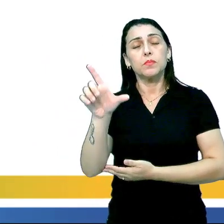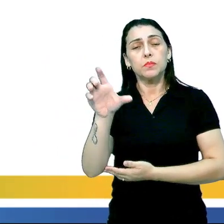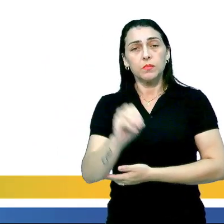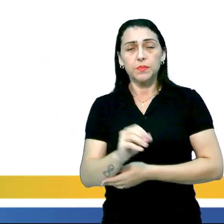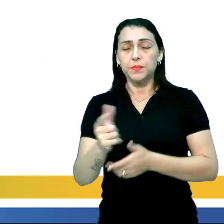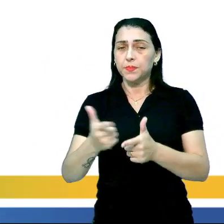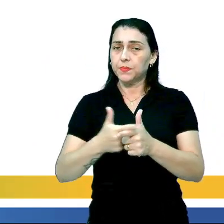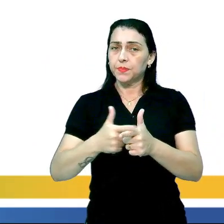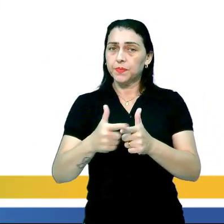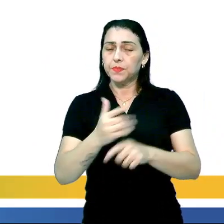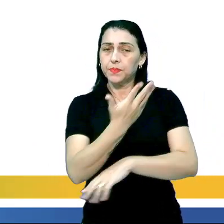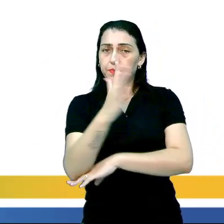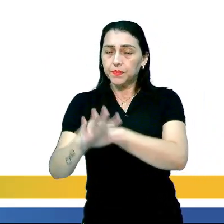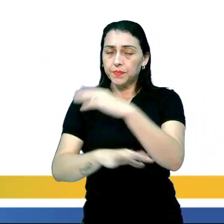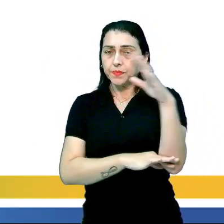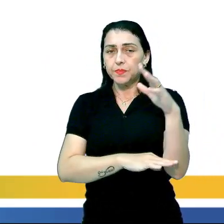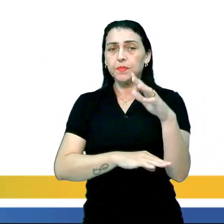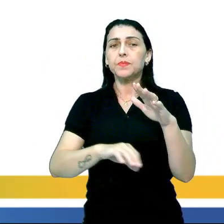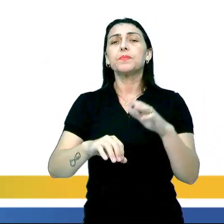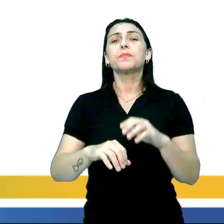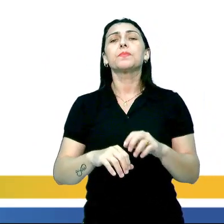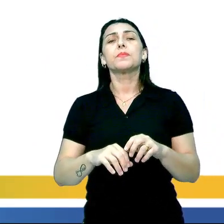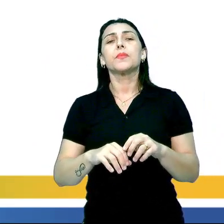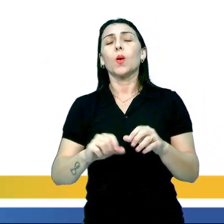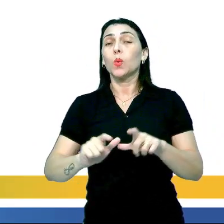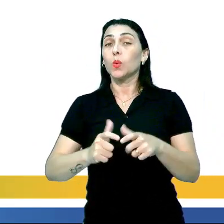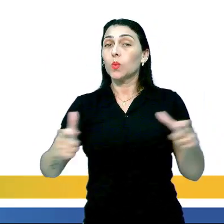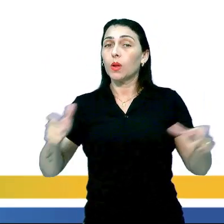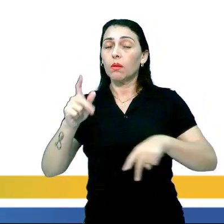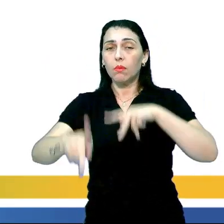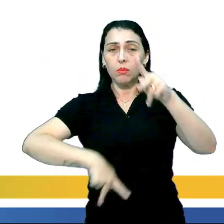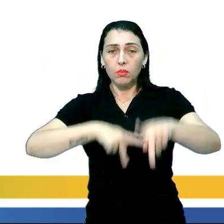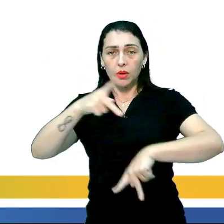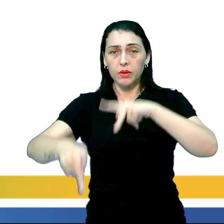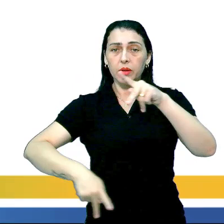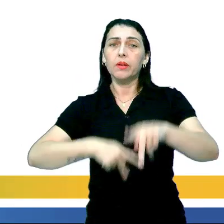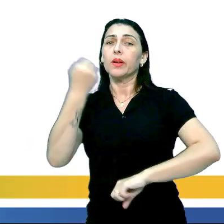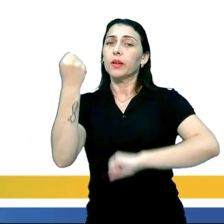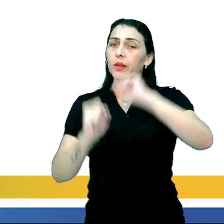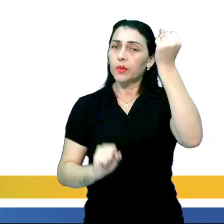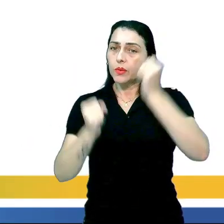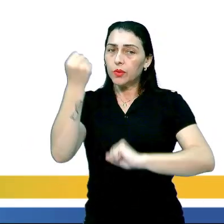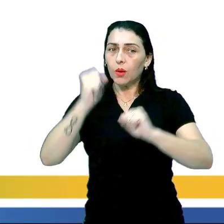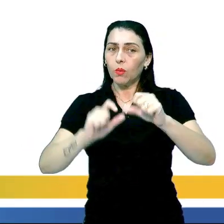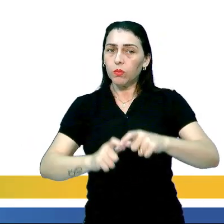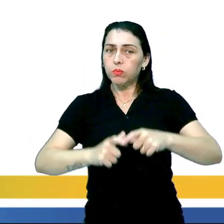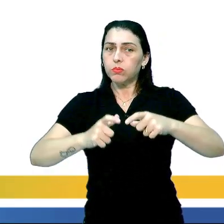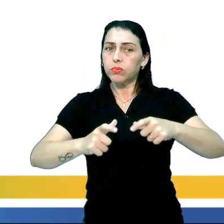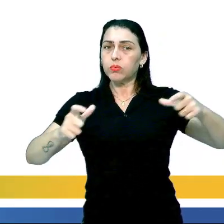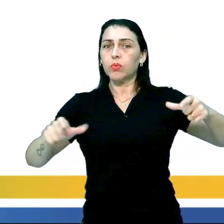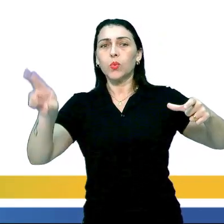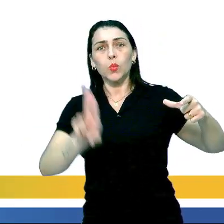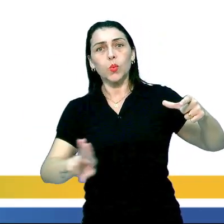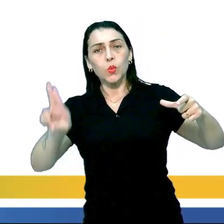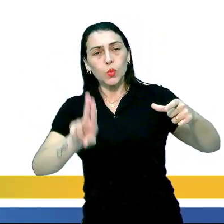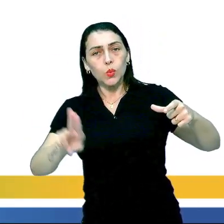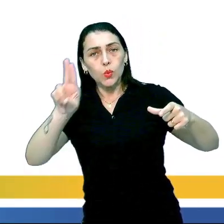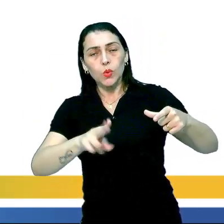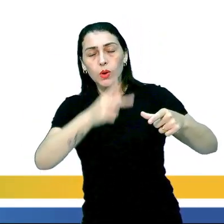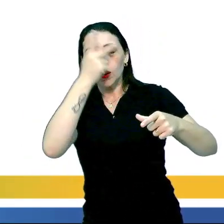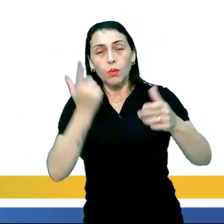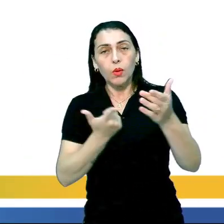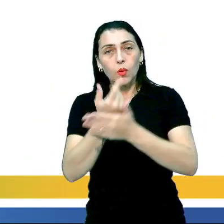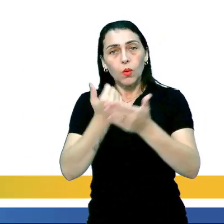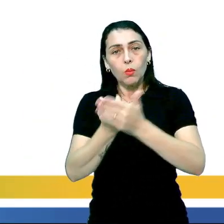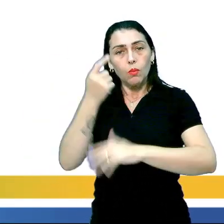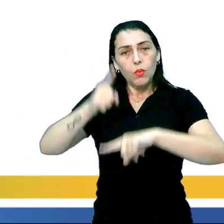esse problema ambiental. As causas: crescimento populacional, o processo de industrialização,